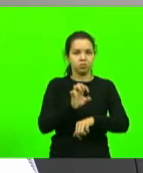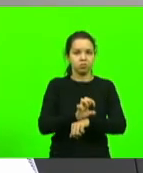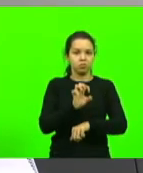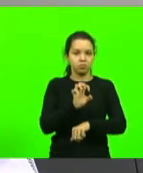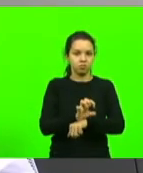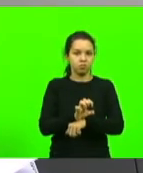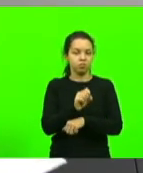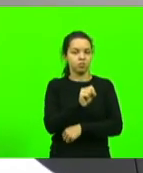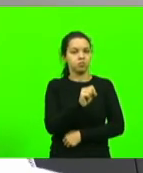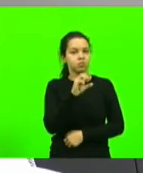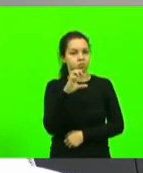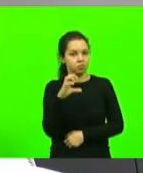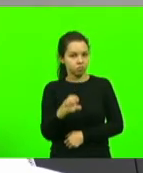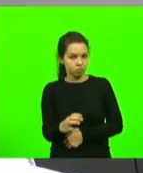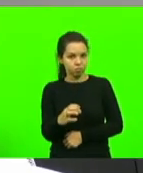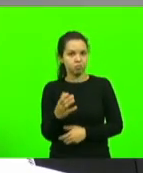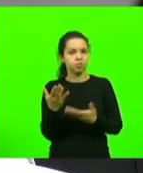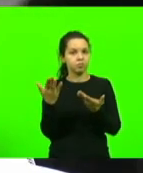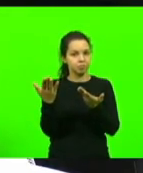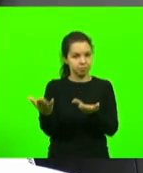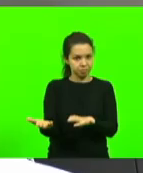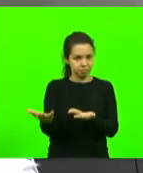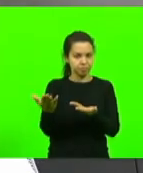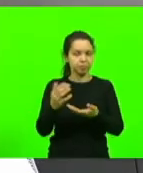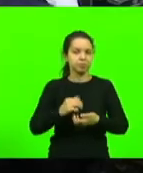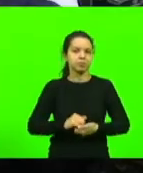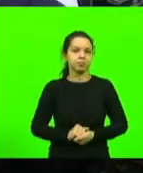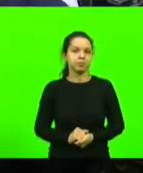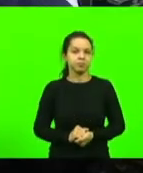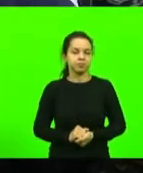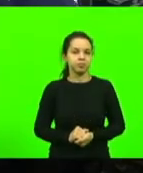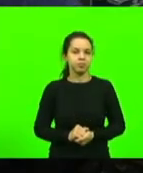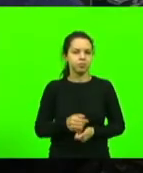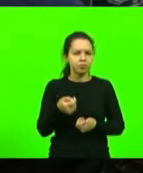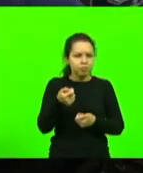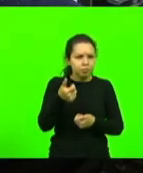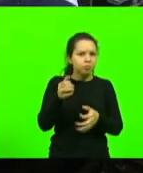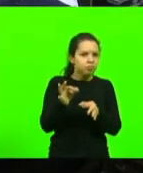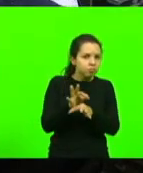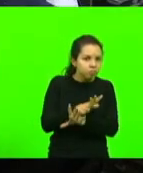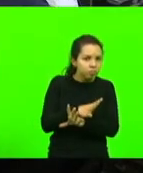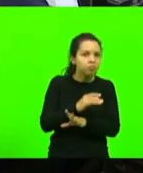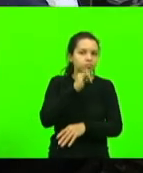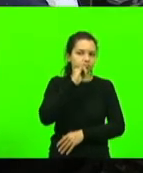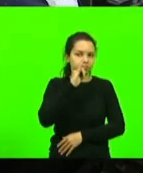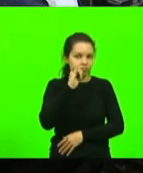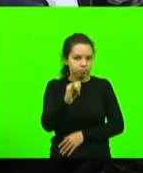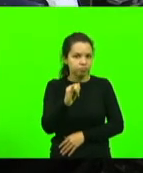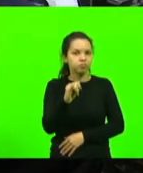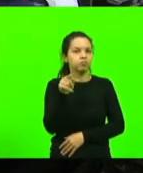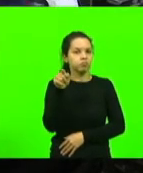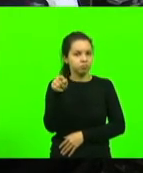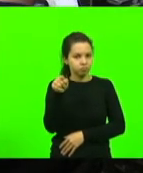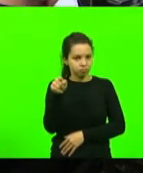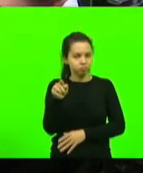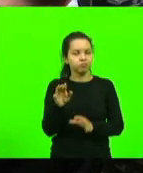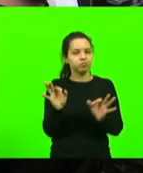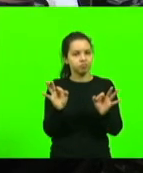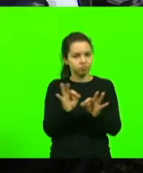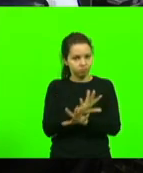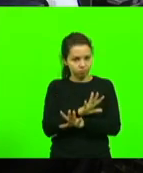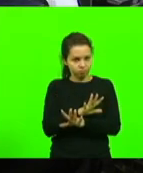sinjusc para sua manifestação quando falta alguns minutinhos eu te aviso e aí você se encaminha